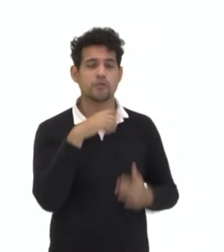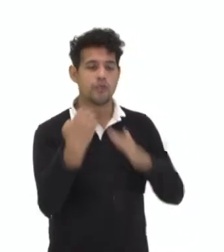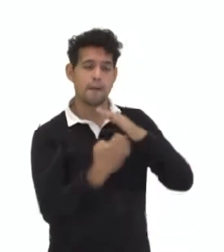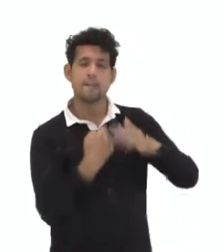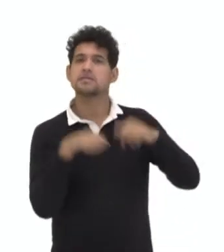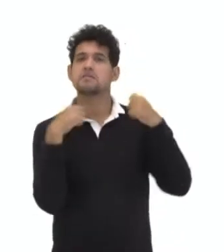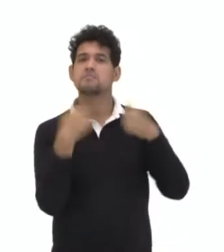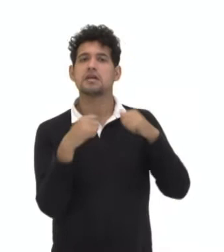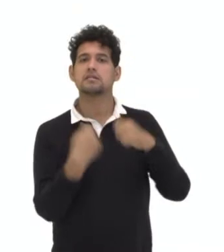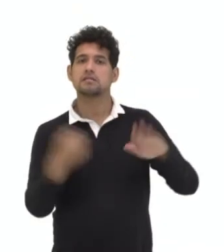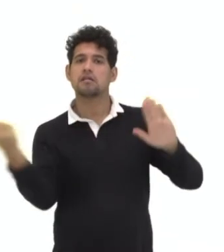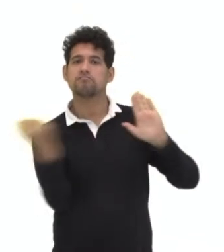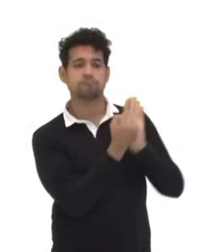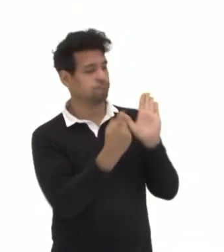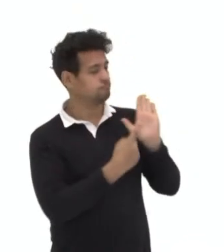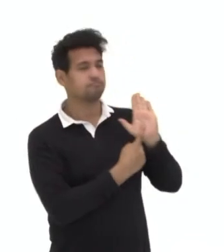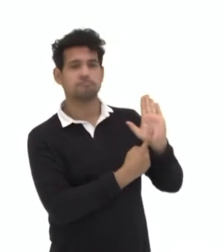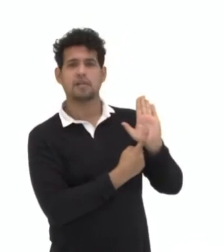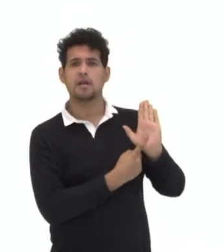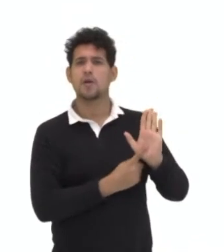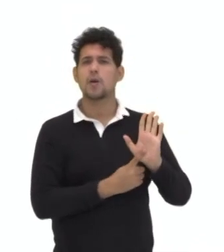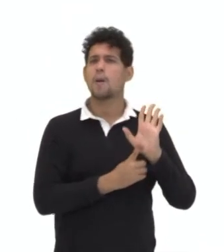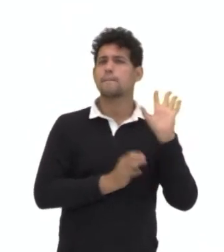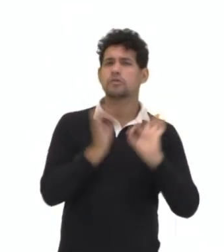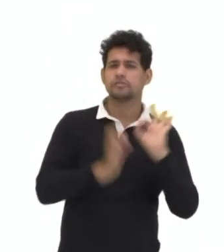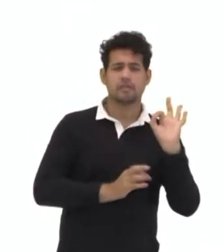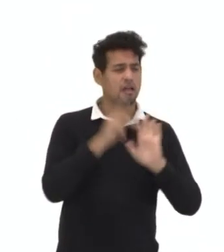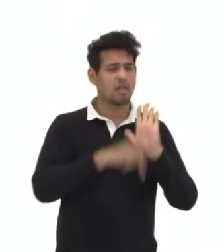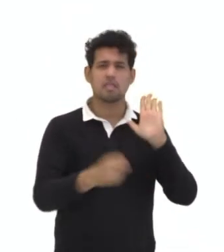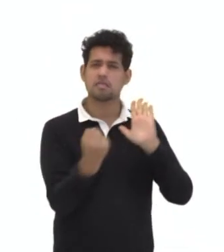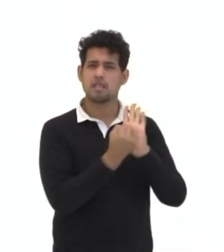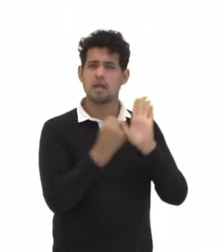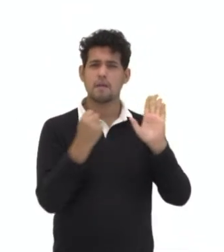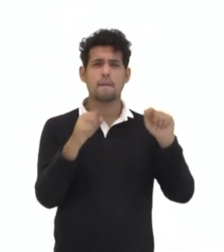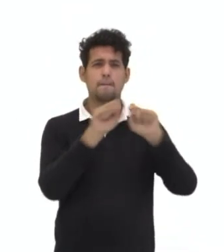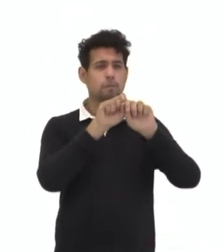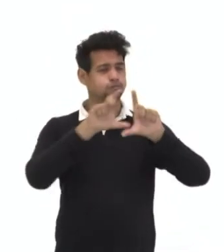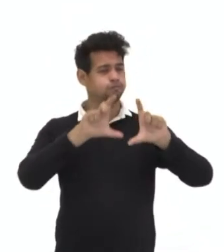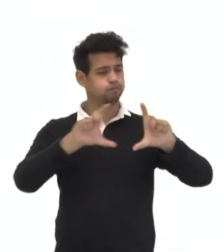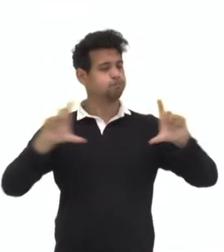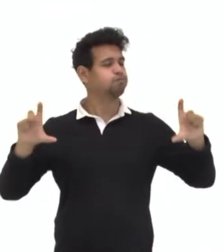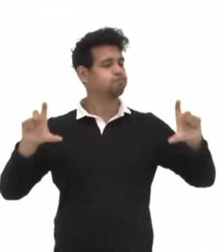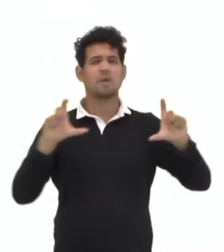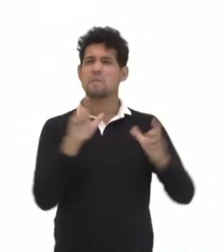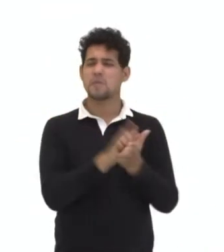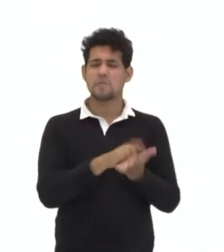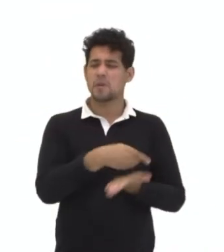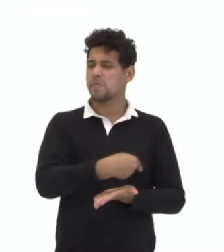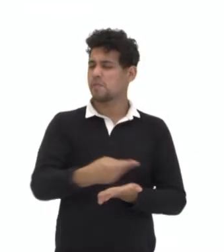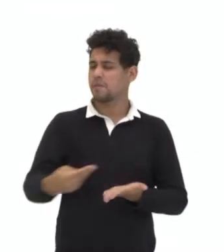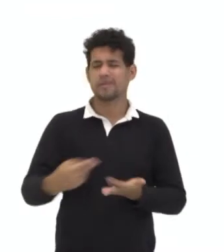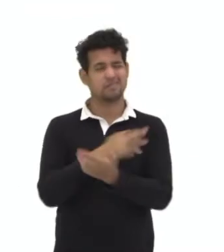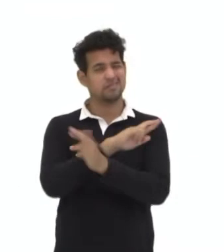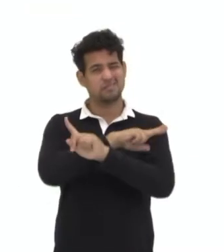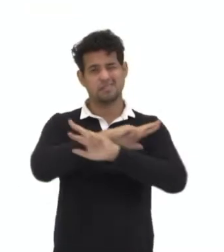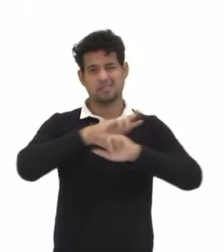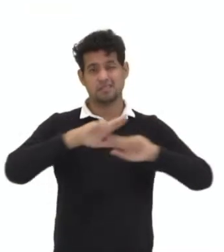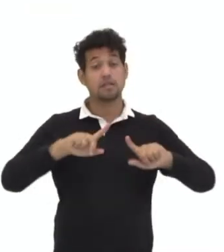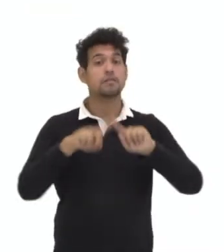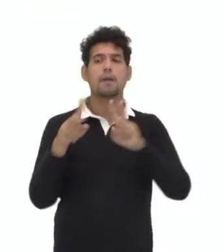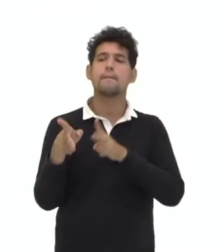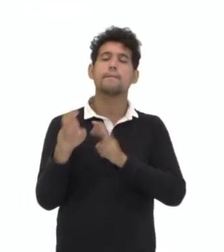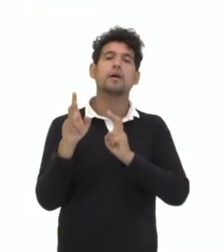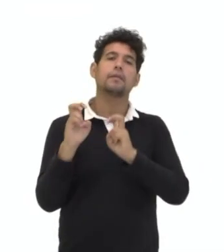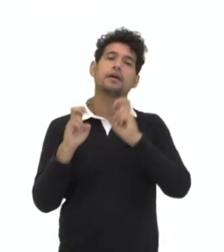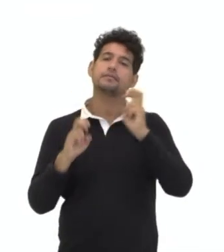destaque. Projetos, e-mail, logomarcas, banners, outdoors, flyers, panfletos, tabloides e muito mais. Observe